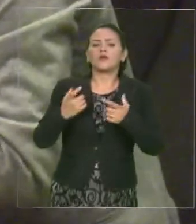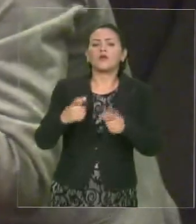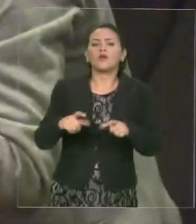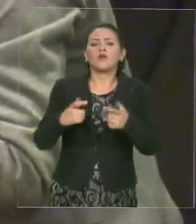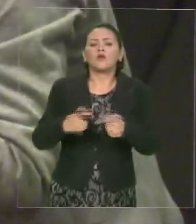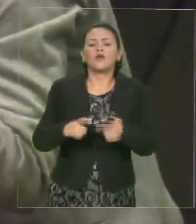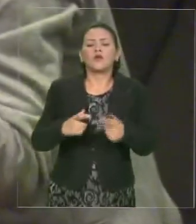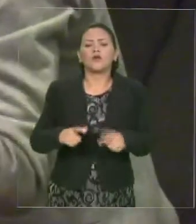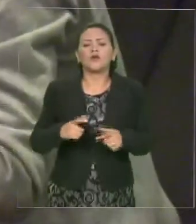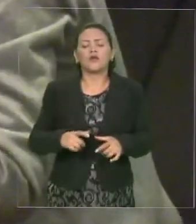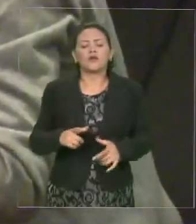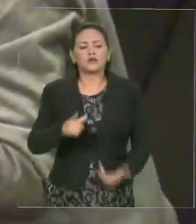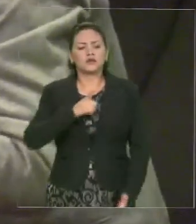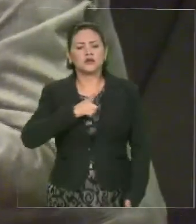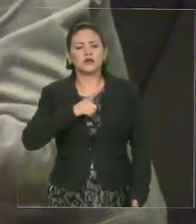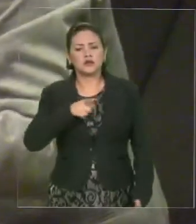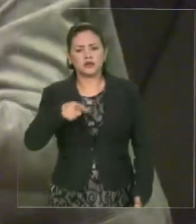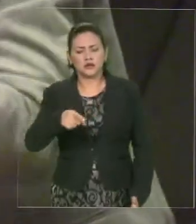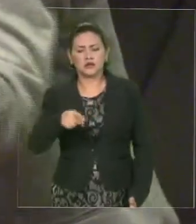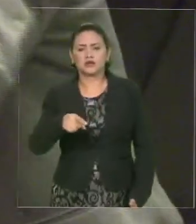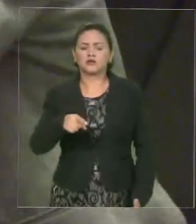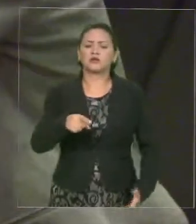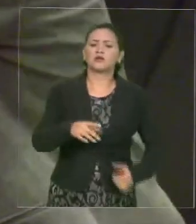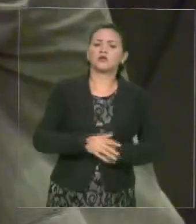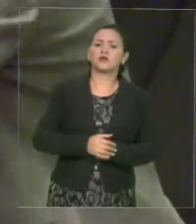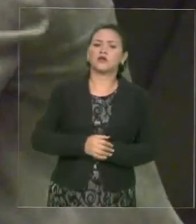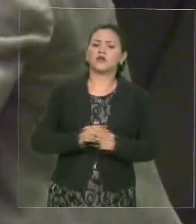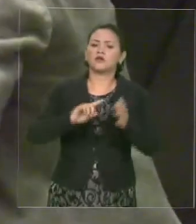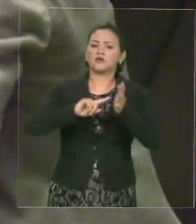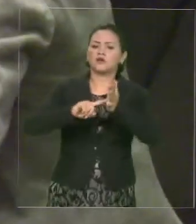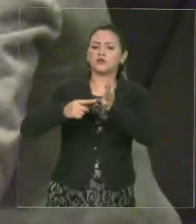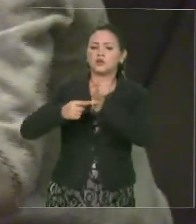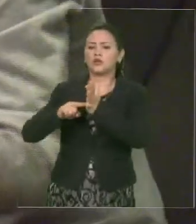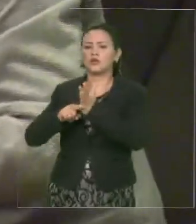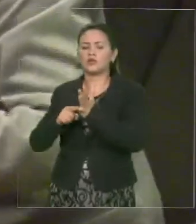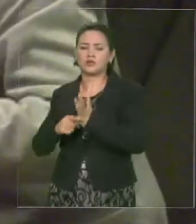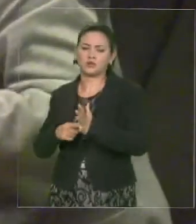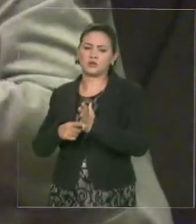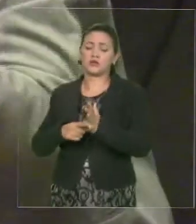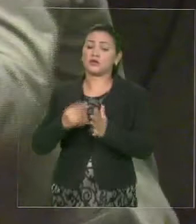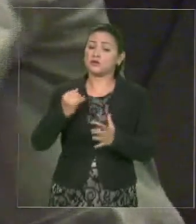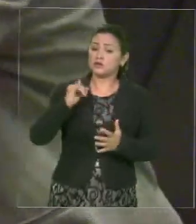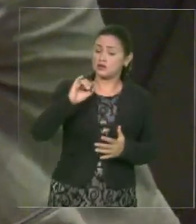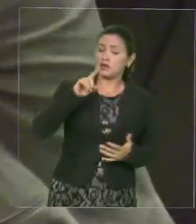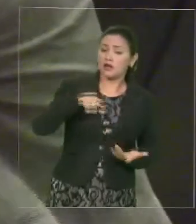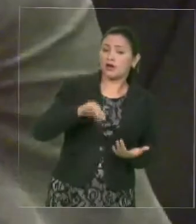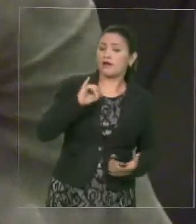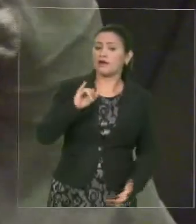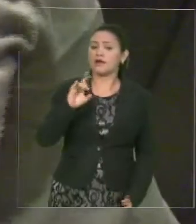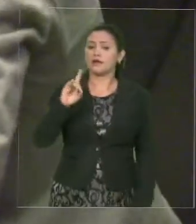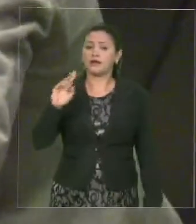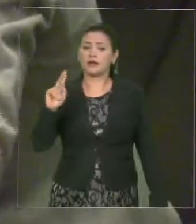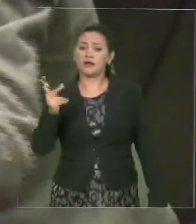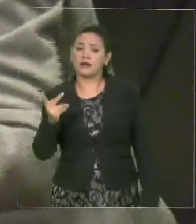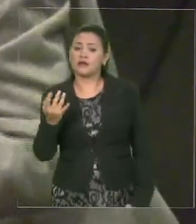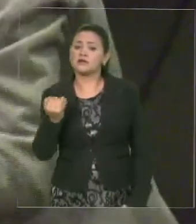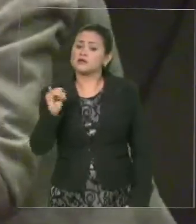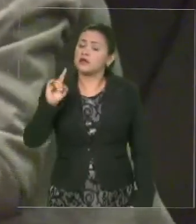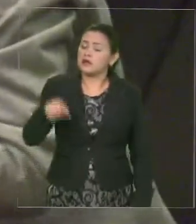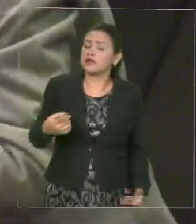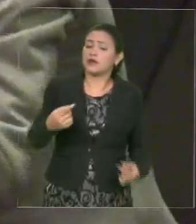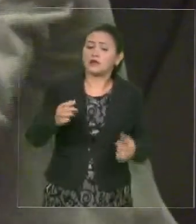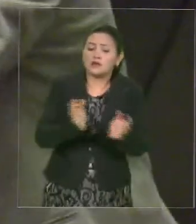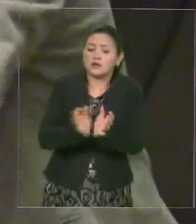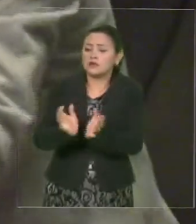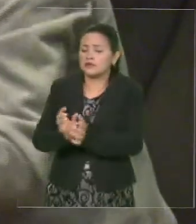Qual o critério, se é IDH, se é populacional, se é apadrinhamento político, se é partido político, a gente precisa saber o